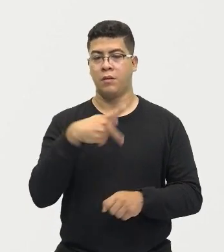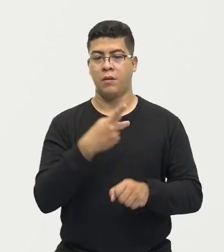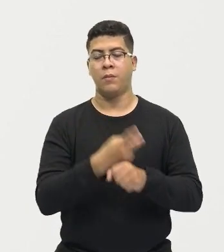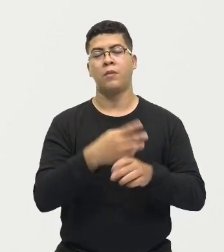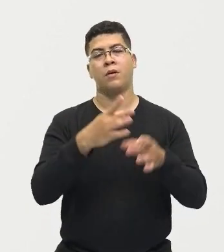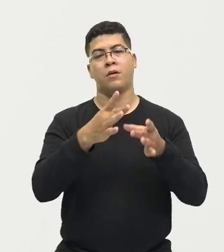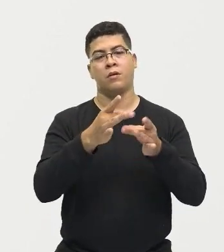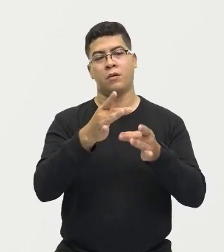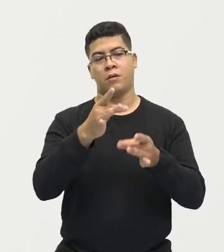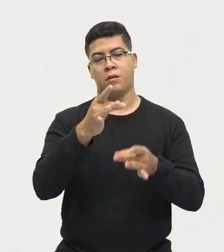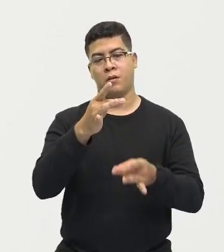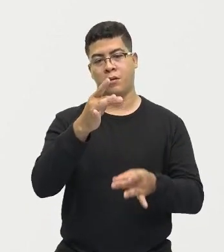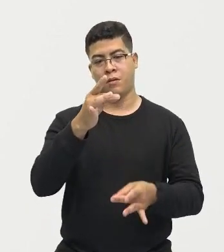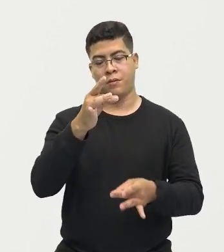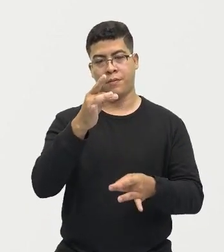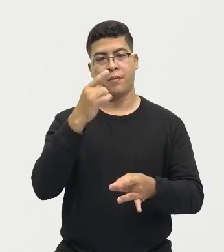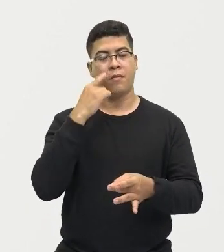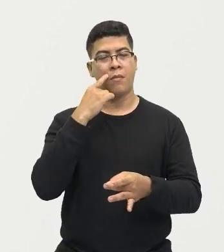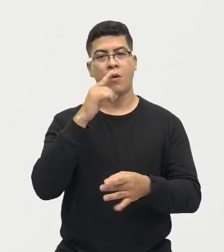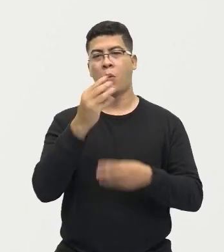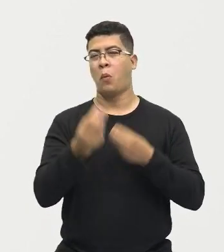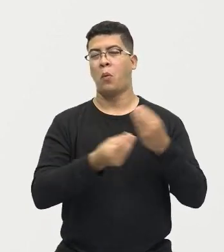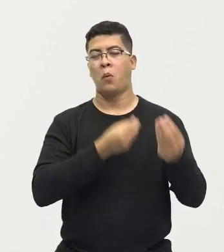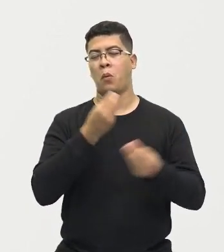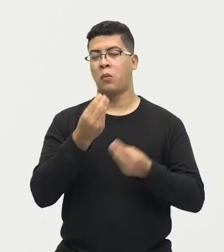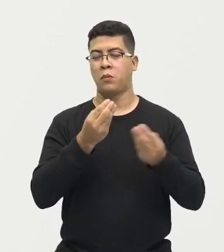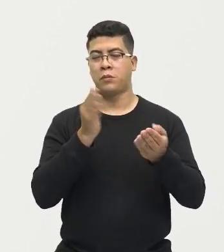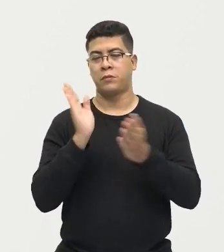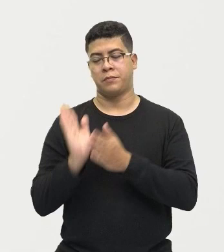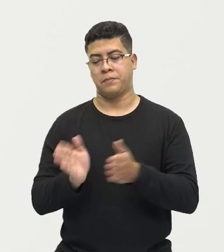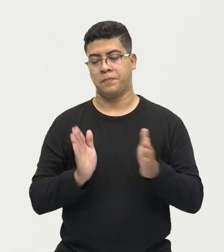vamos detalhar mais. É só para você ir pegando aí como funciona. Vamos lá.